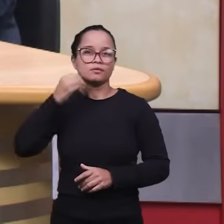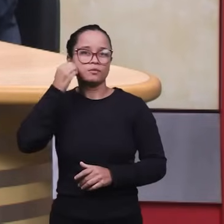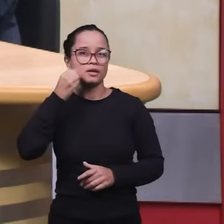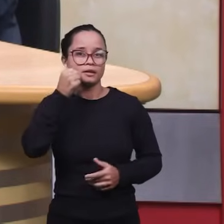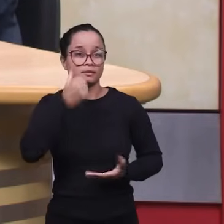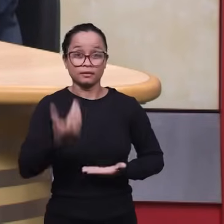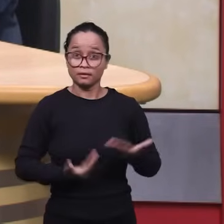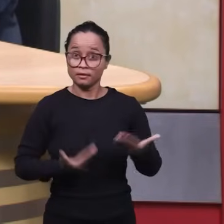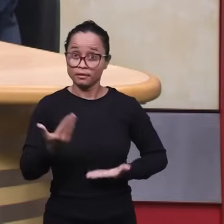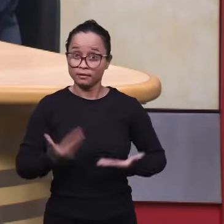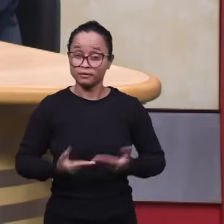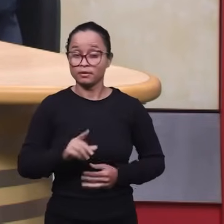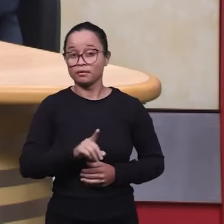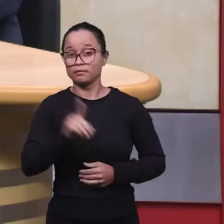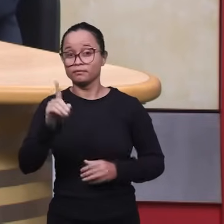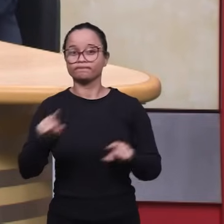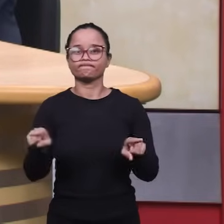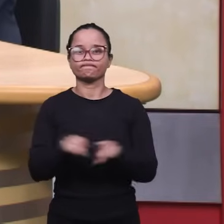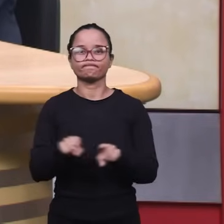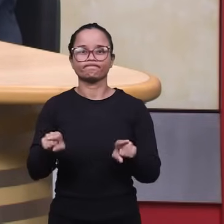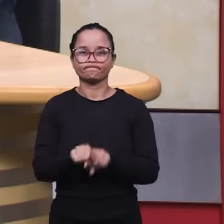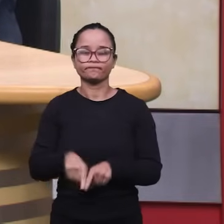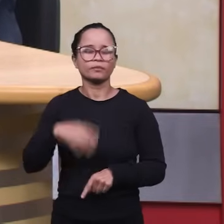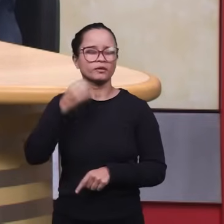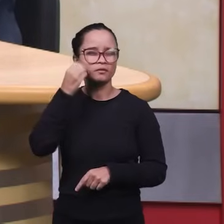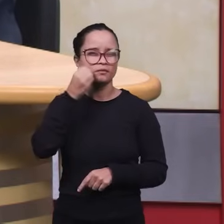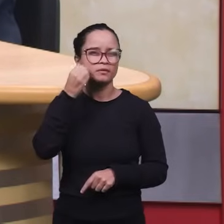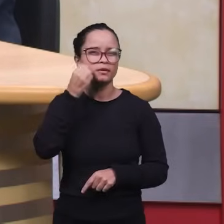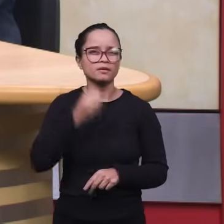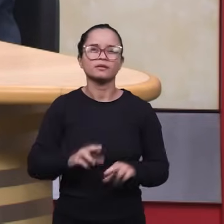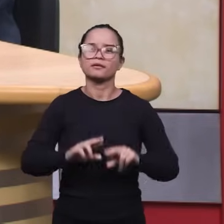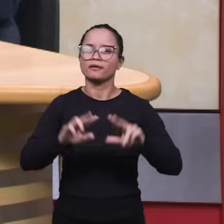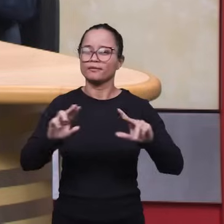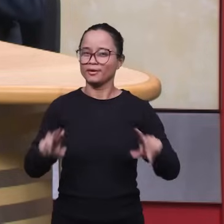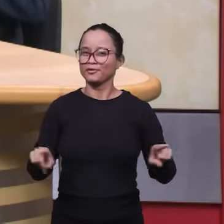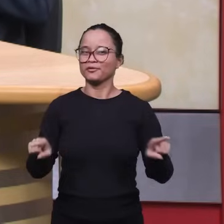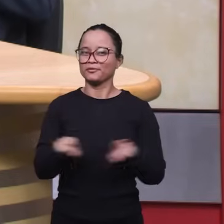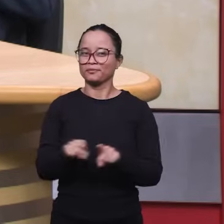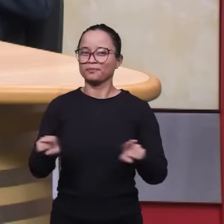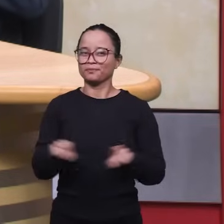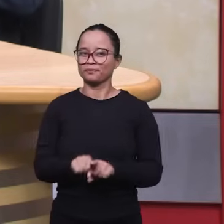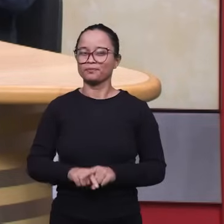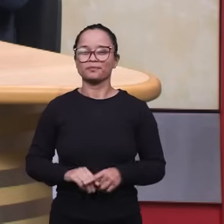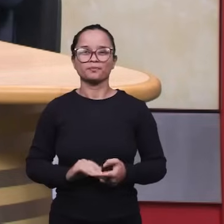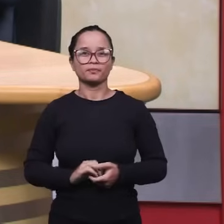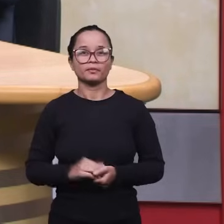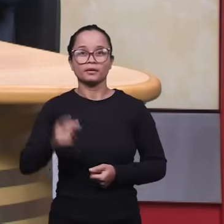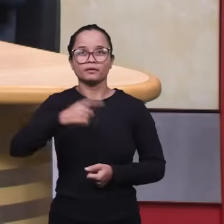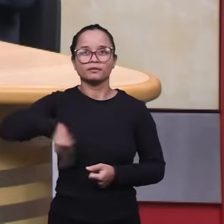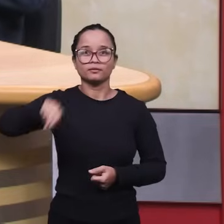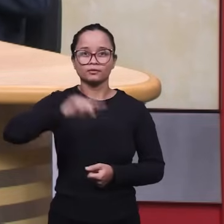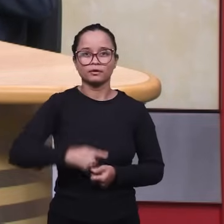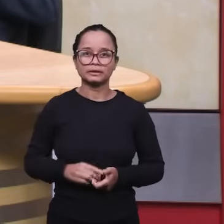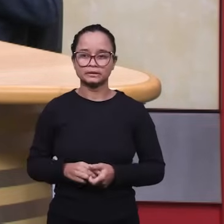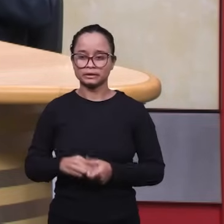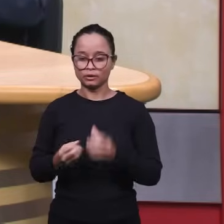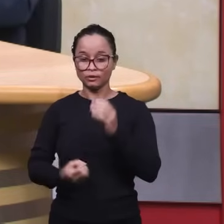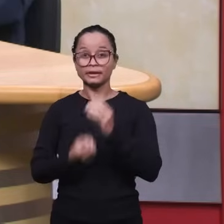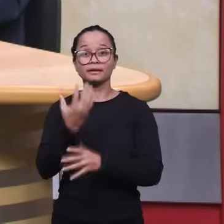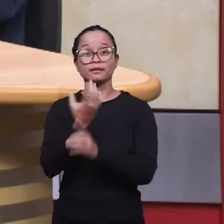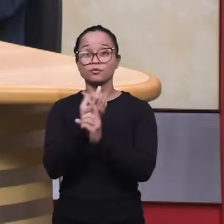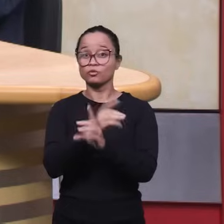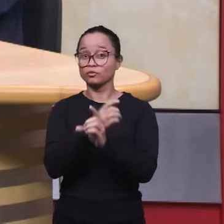irmã lá também, há muitas experiências e tal. Nós não criamos, Josias, uma